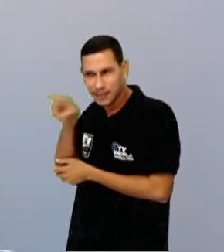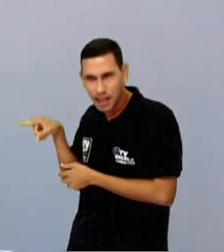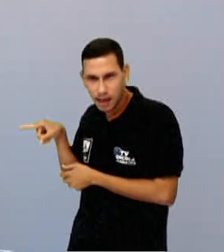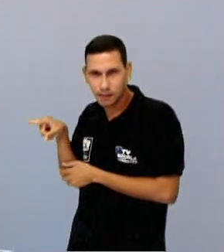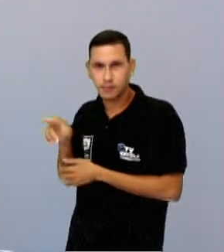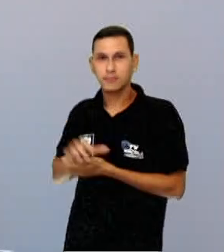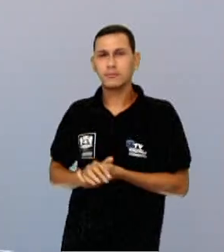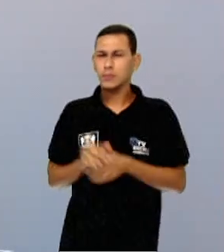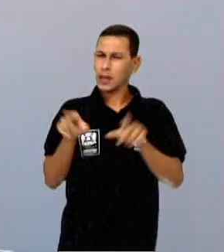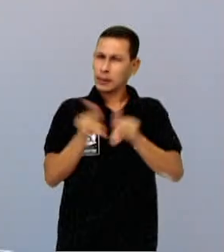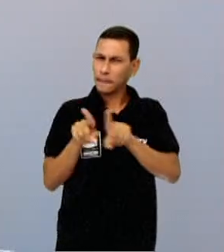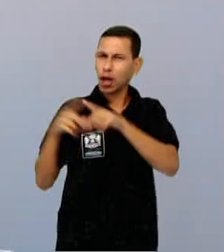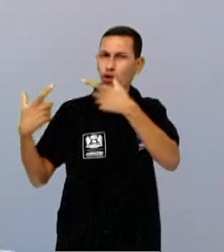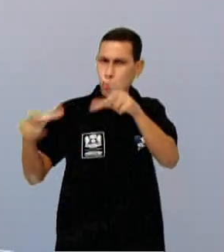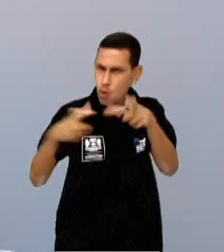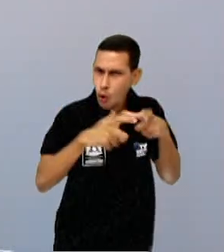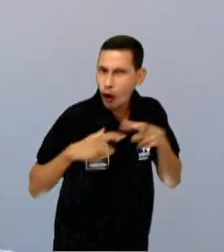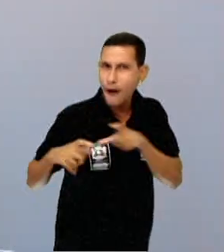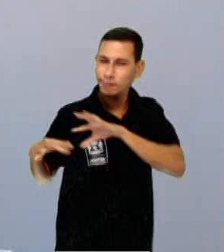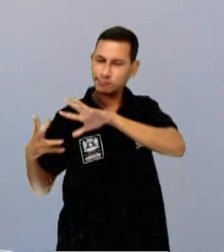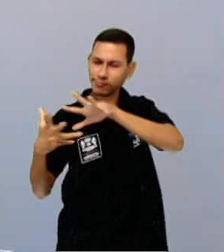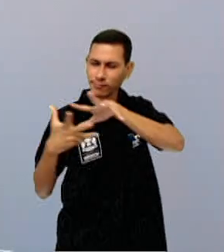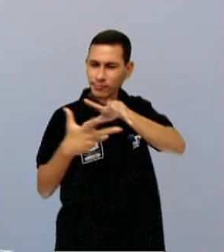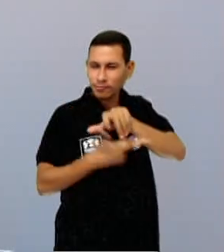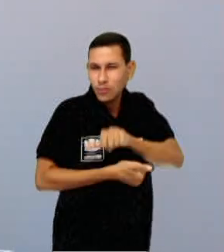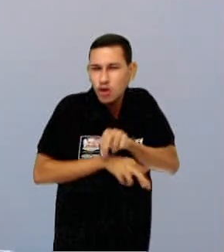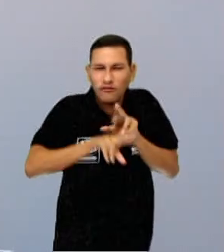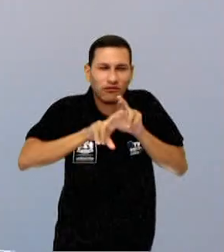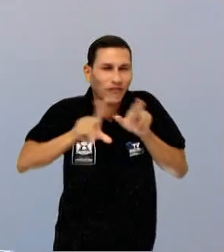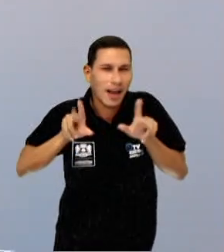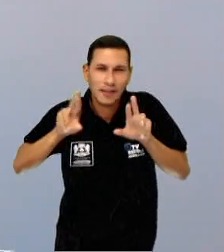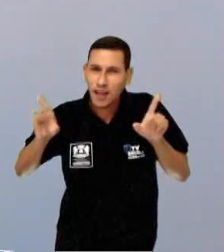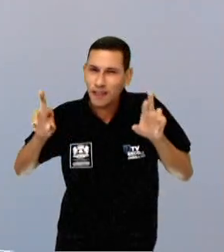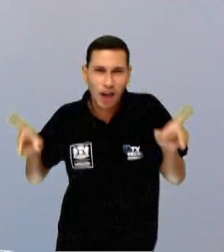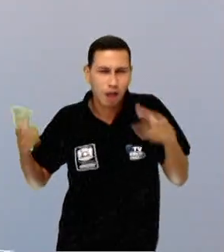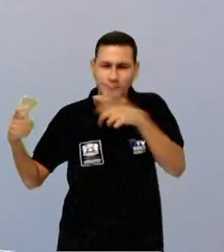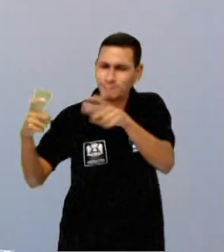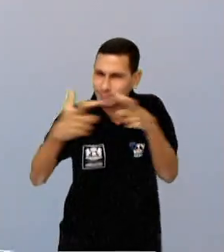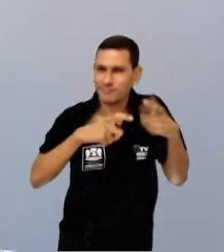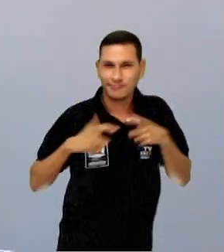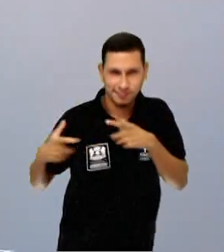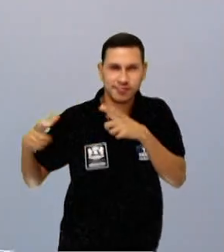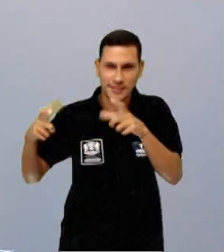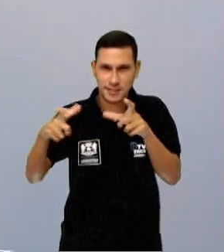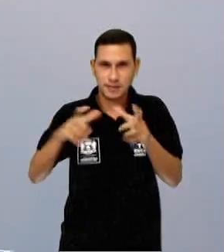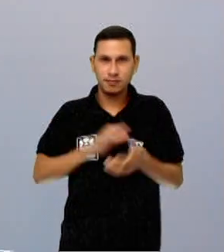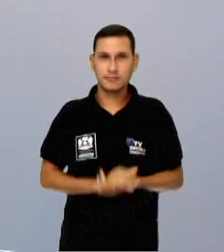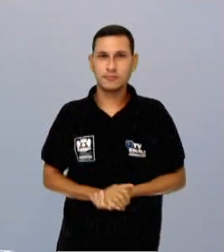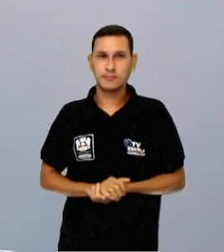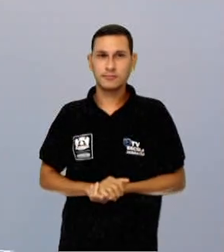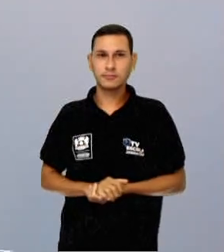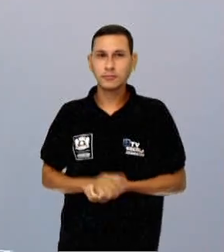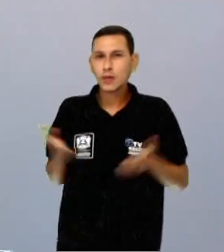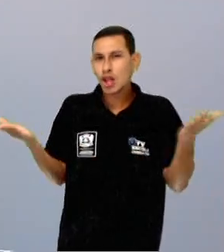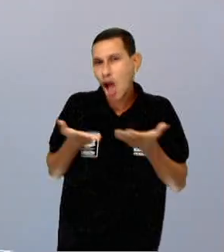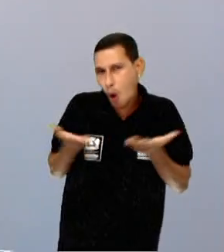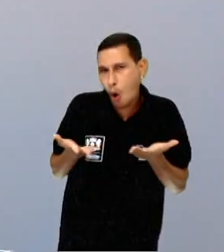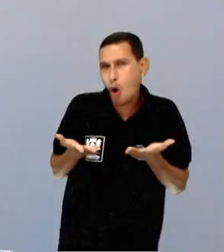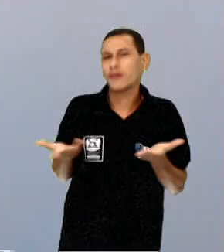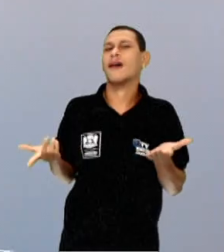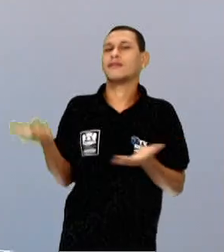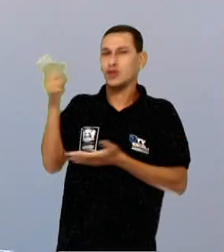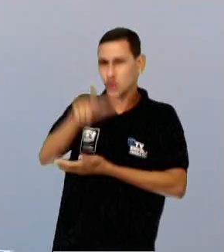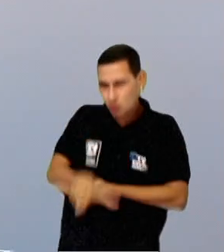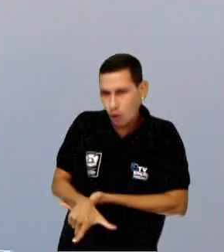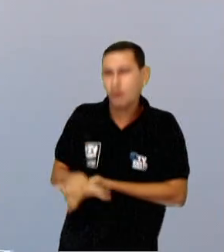esses locais daí pelo mundo que eu tenho vários lugares certo time to review Ou seja a hora